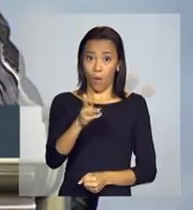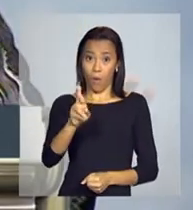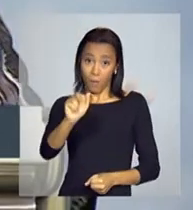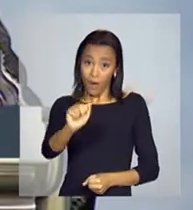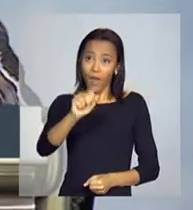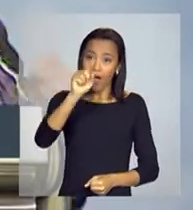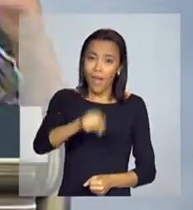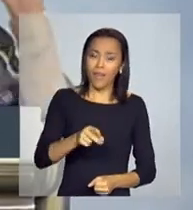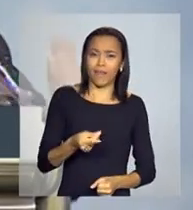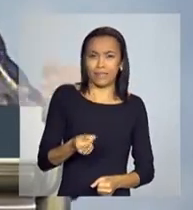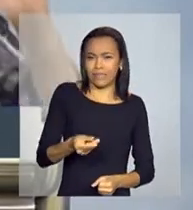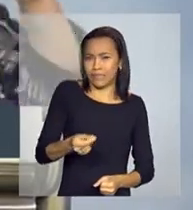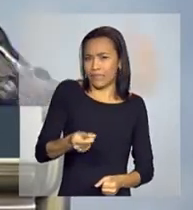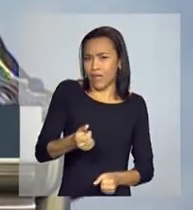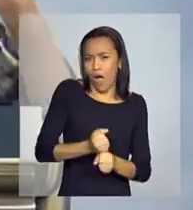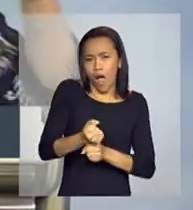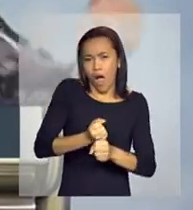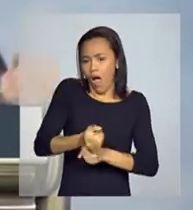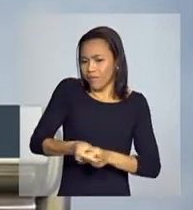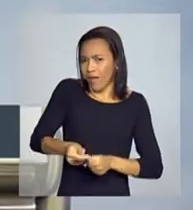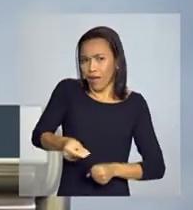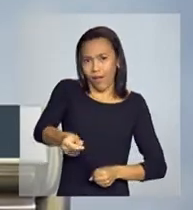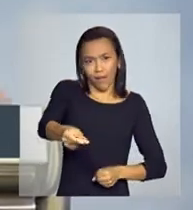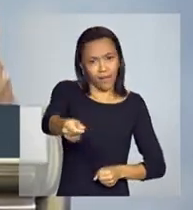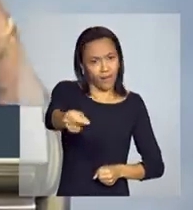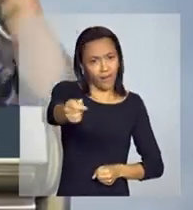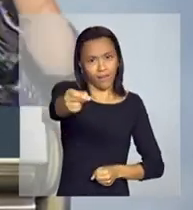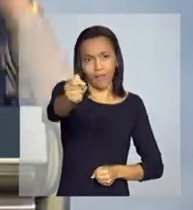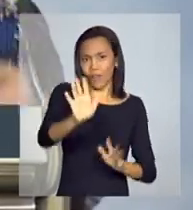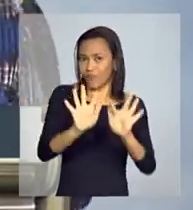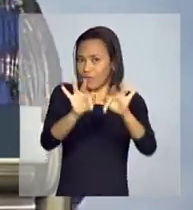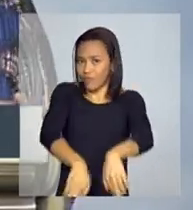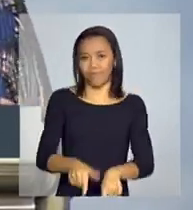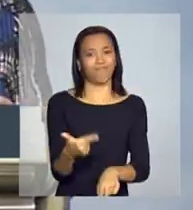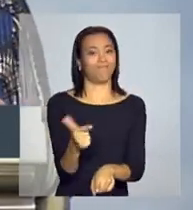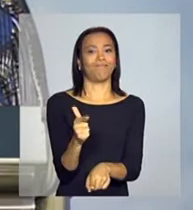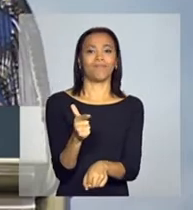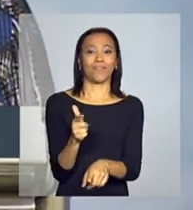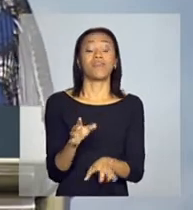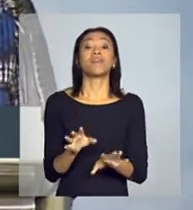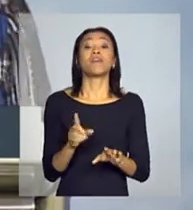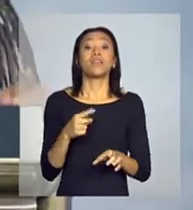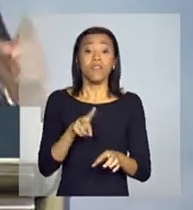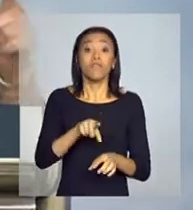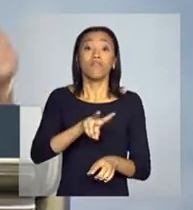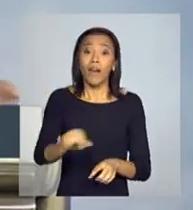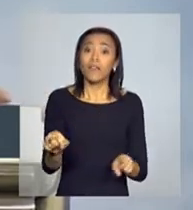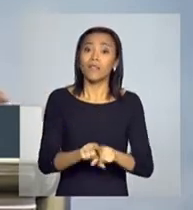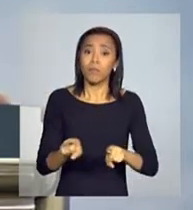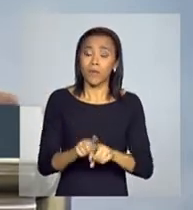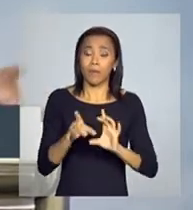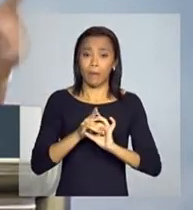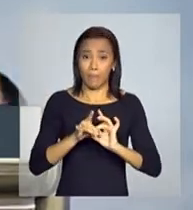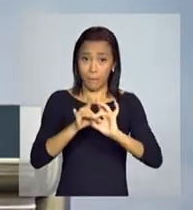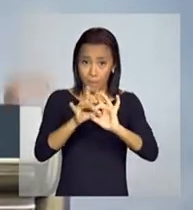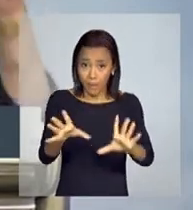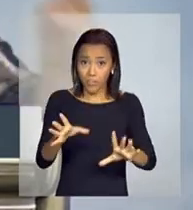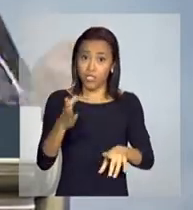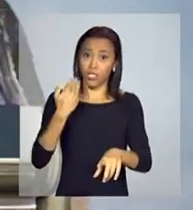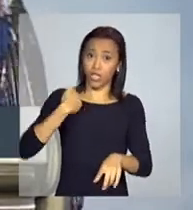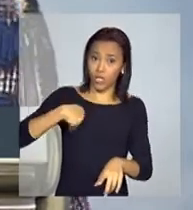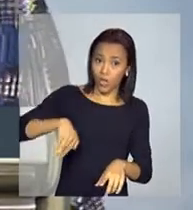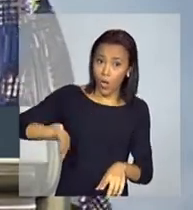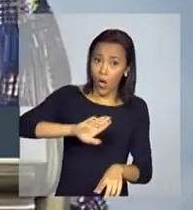durar anos e anos a fio e vai permitir que nós